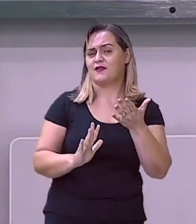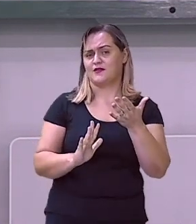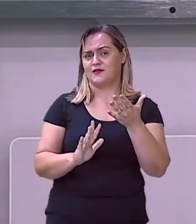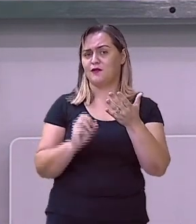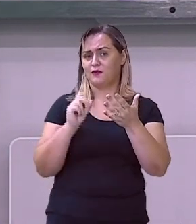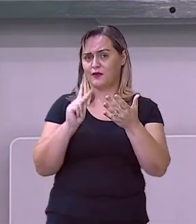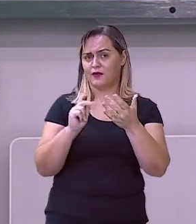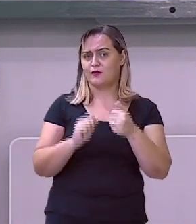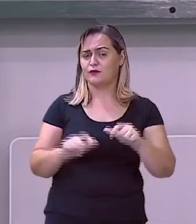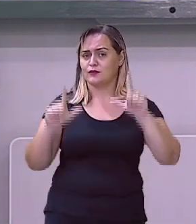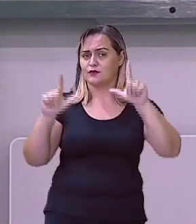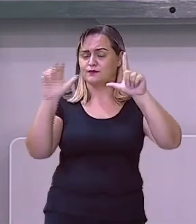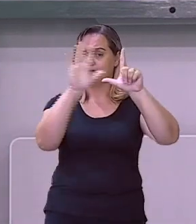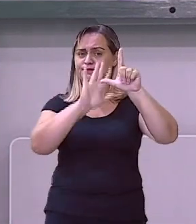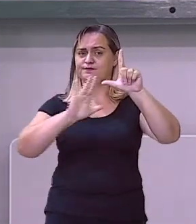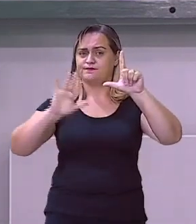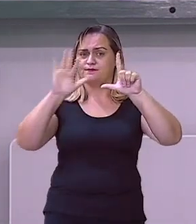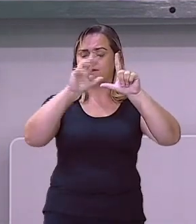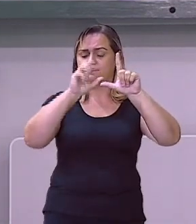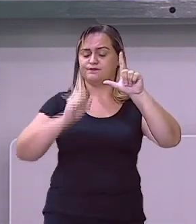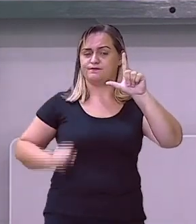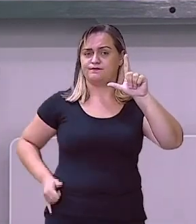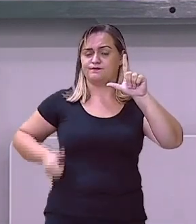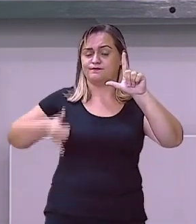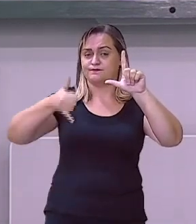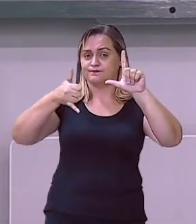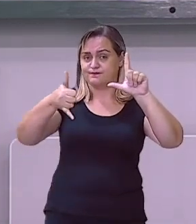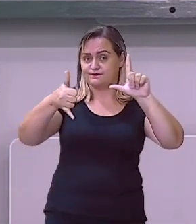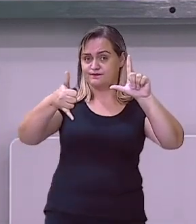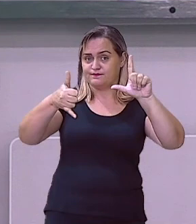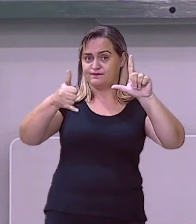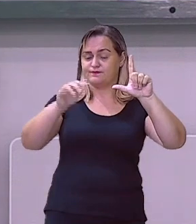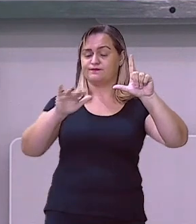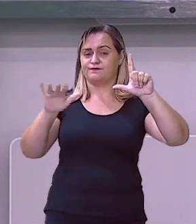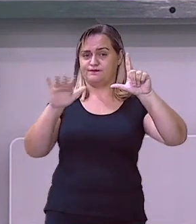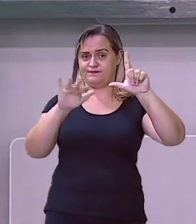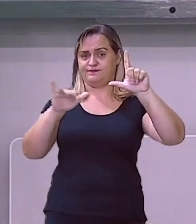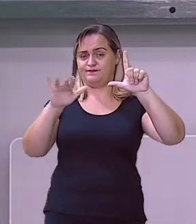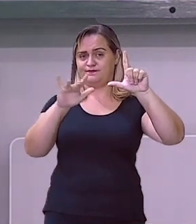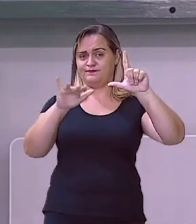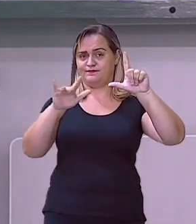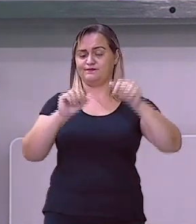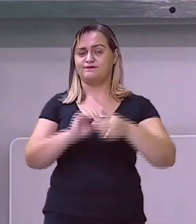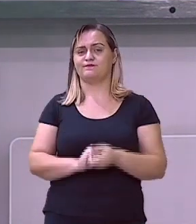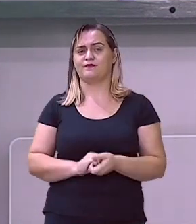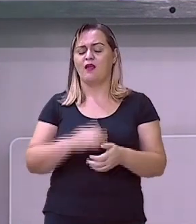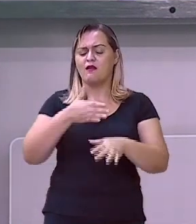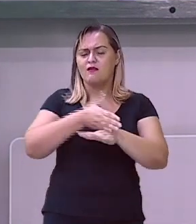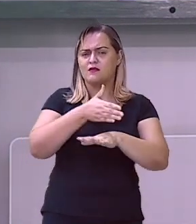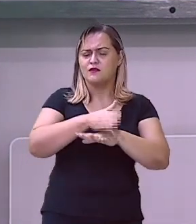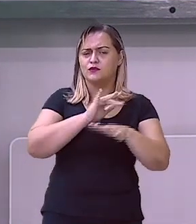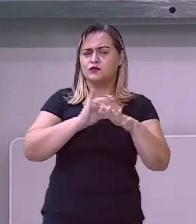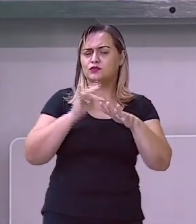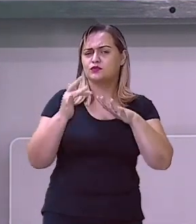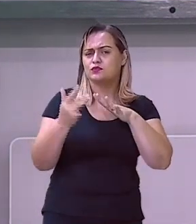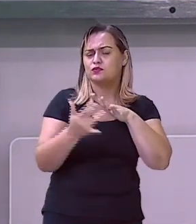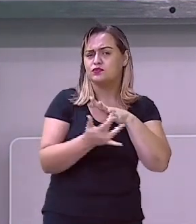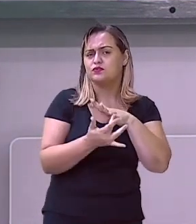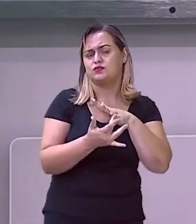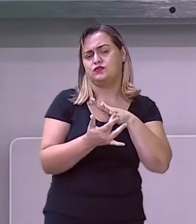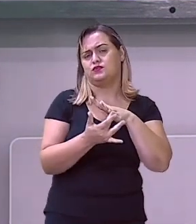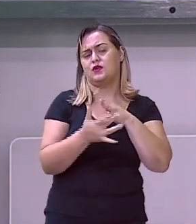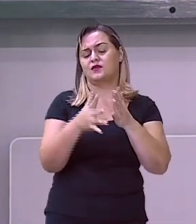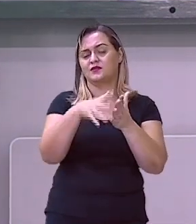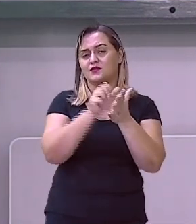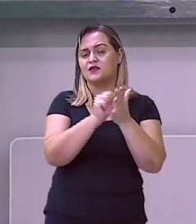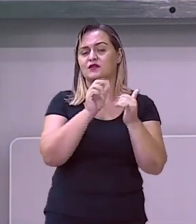apontar a câmera do seu celular para a imagem que aparece no canto da tela. Acesse as nossas redes sociais e se